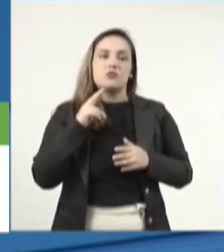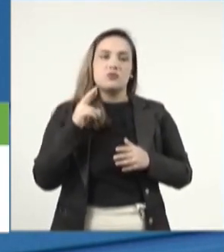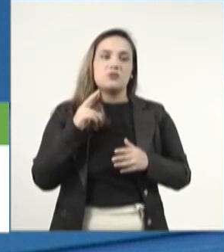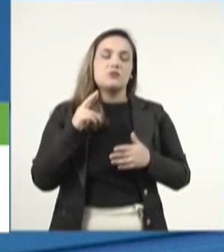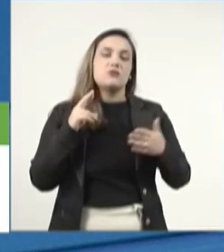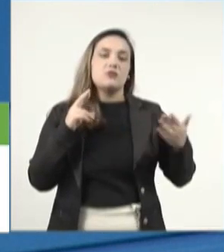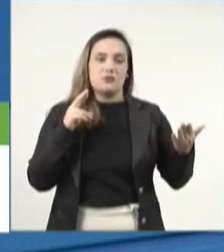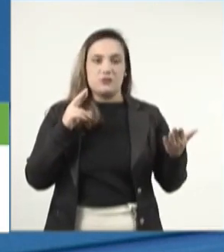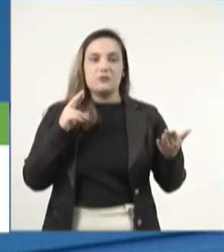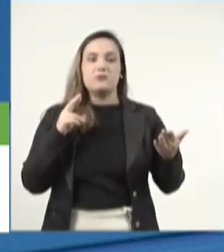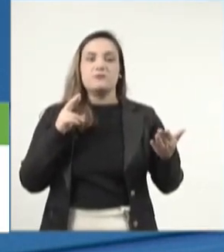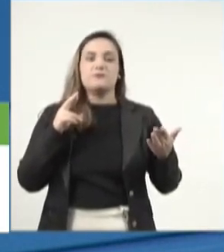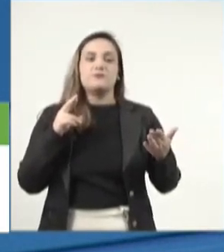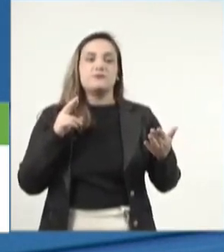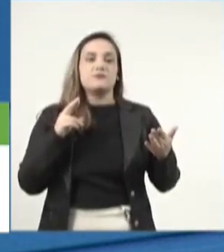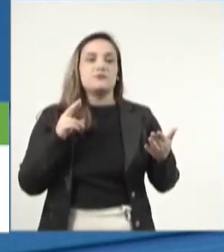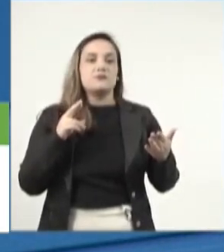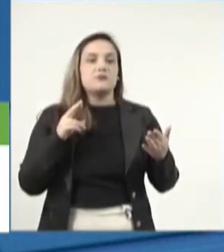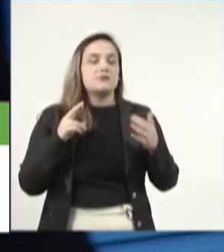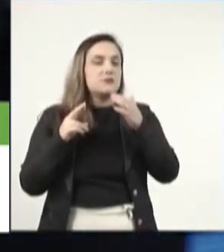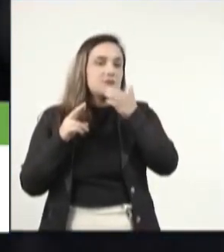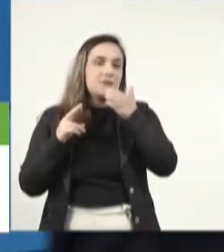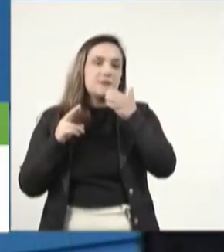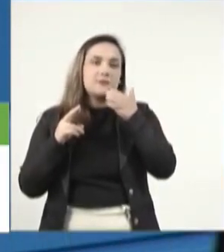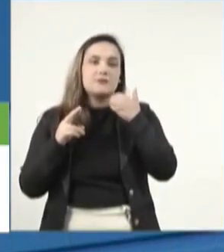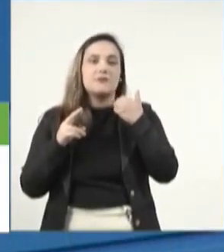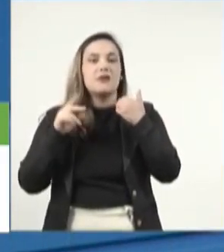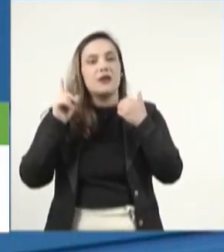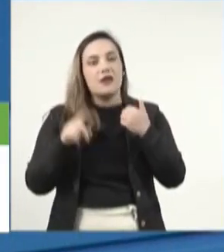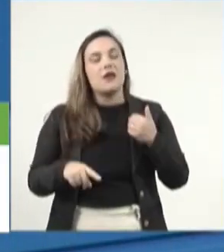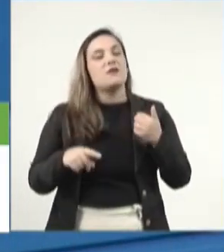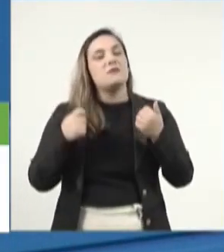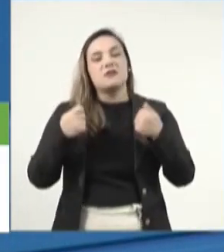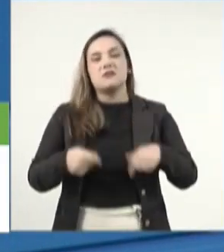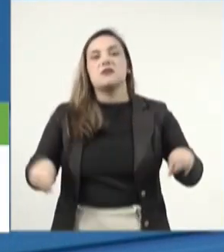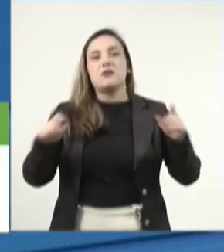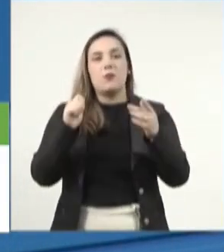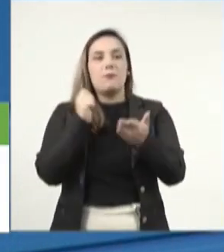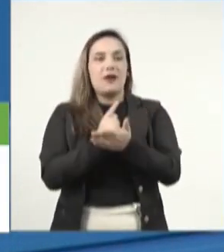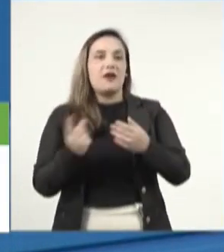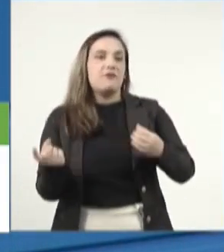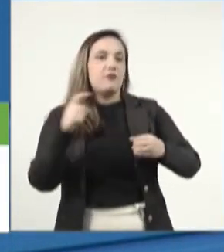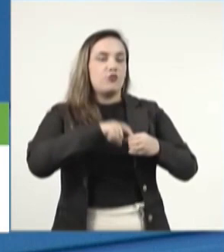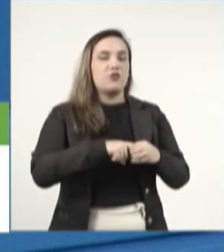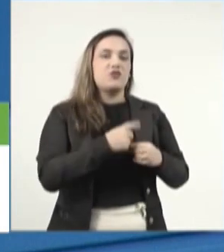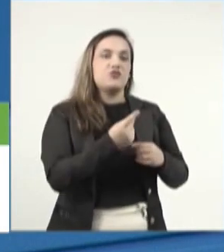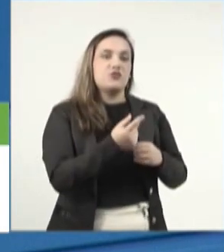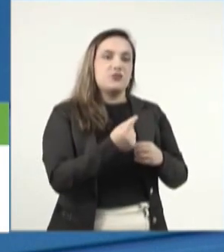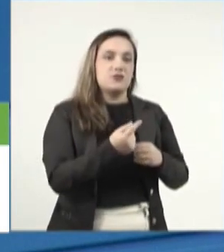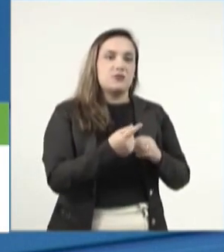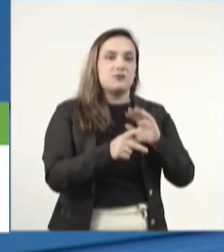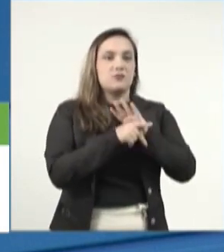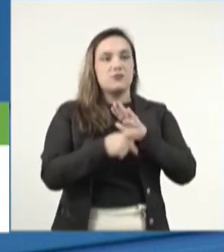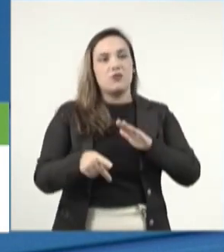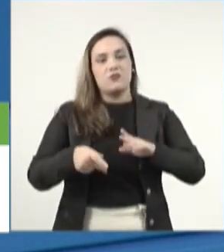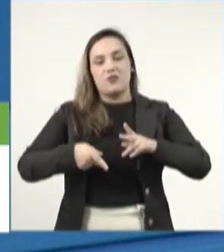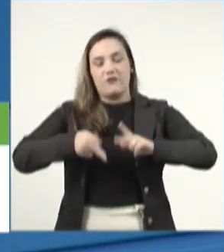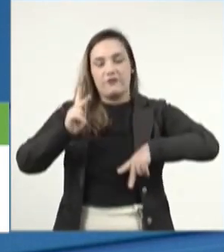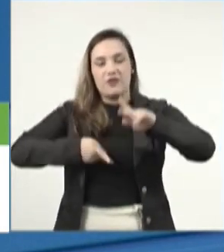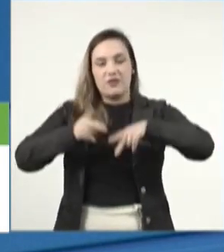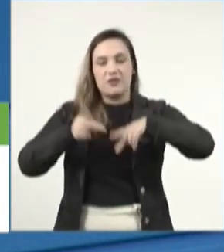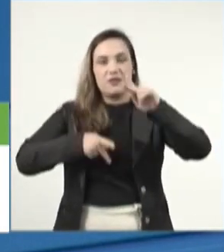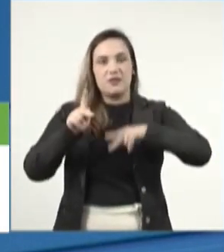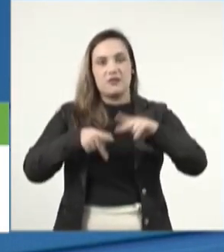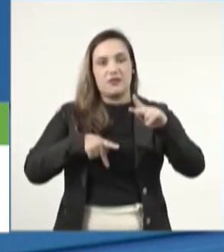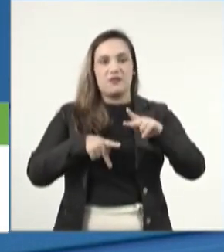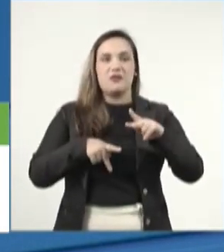perdido, deputado Zé Teixeira. Não precisa pagar de volta para a gente fazer a recomposição lá da nossa Avenida Internacional.